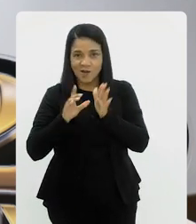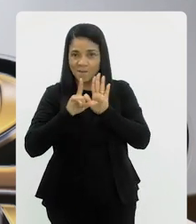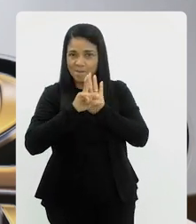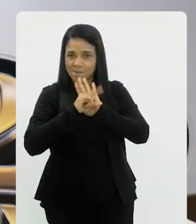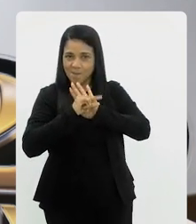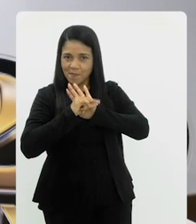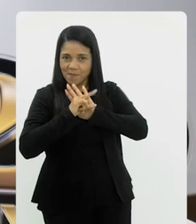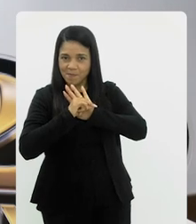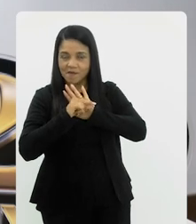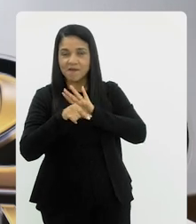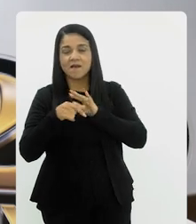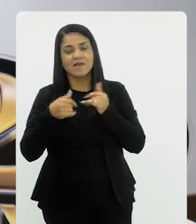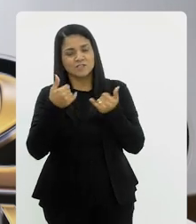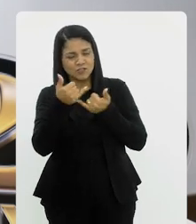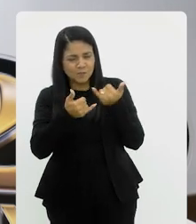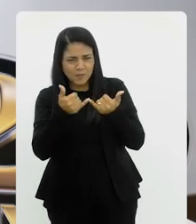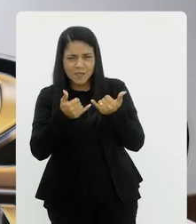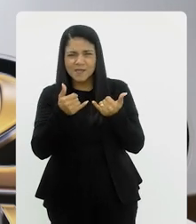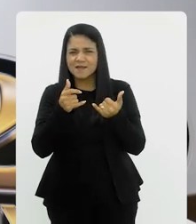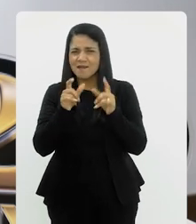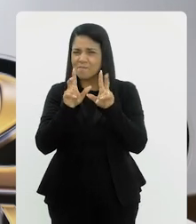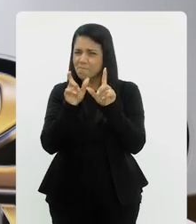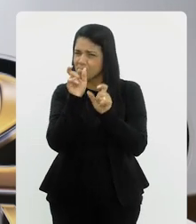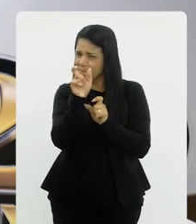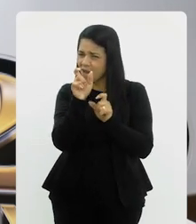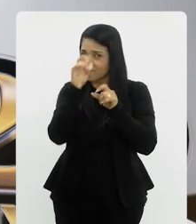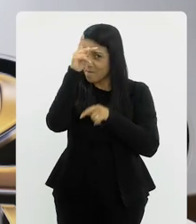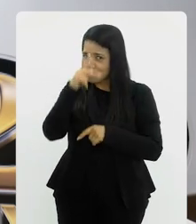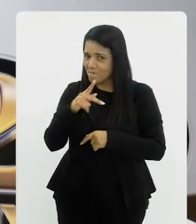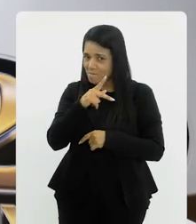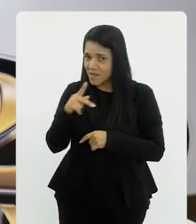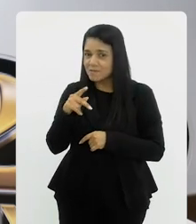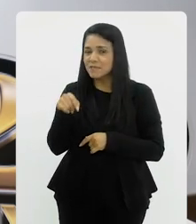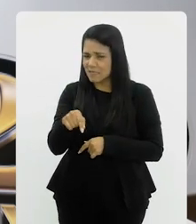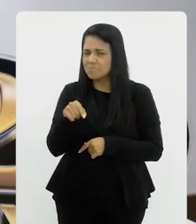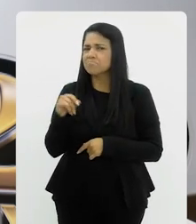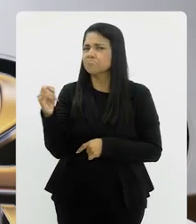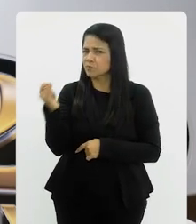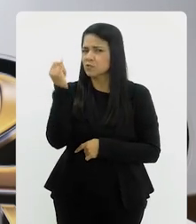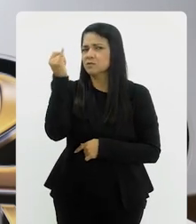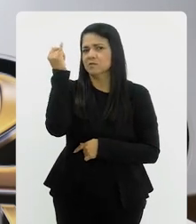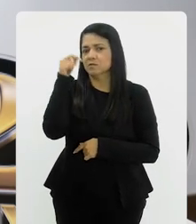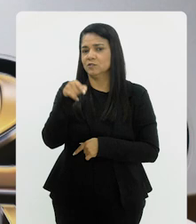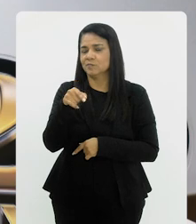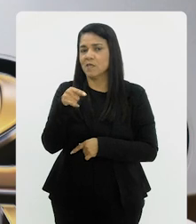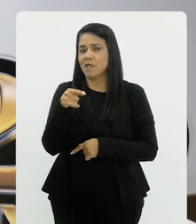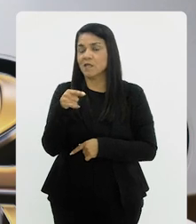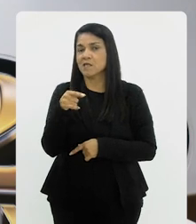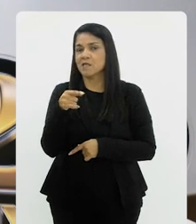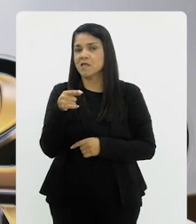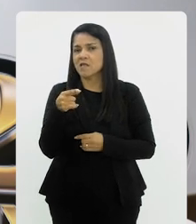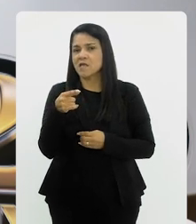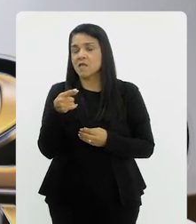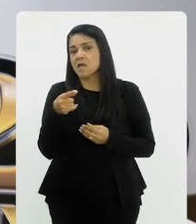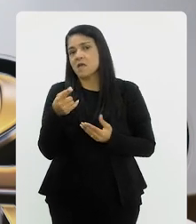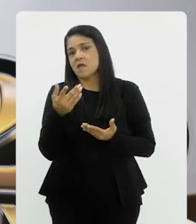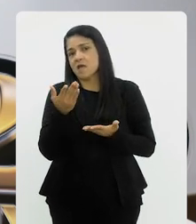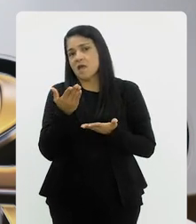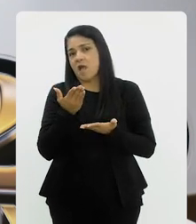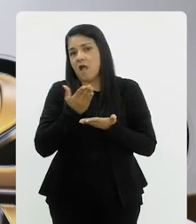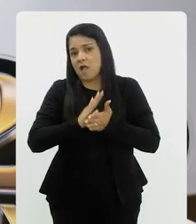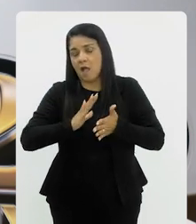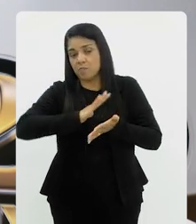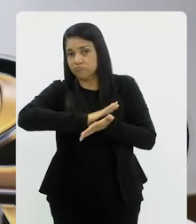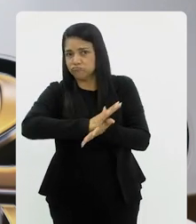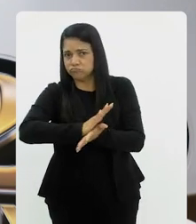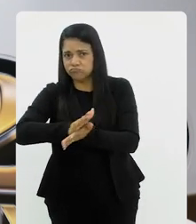Né? Então a gente brinca um pouco com essa coisa do padre, mas eu acho importantíssimo e serve também para quebrar um pouco os tabus, né,